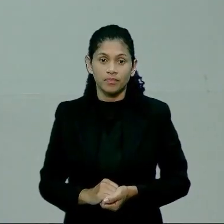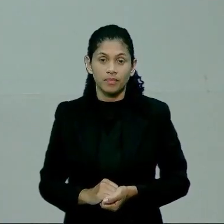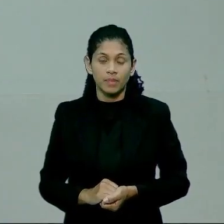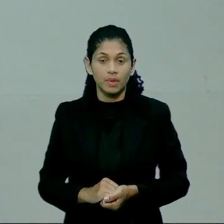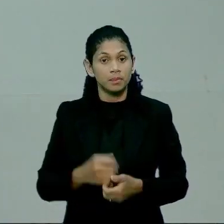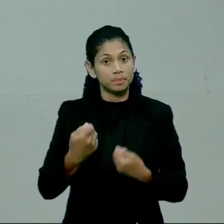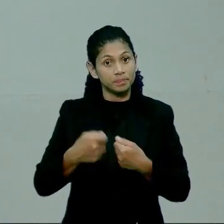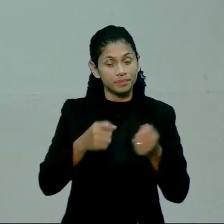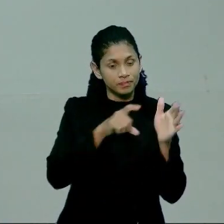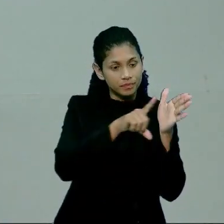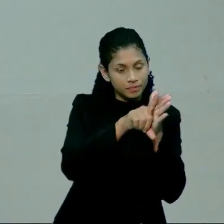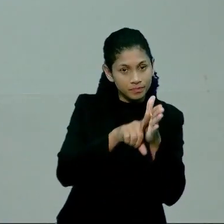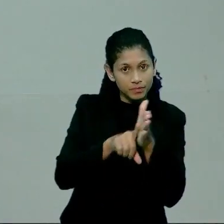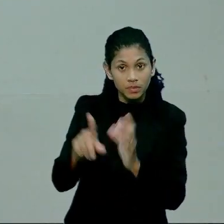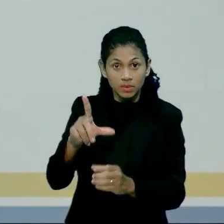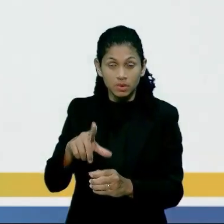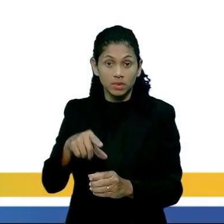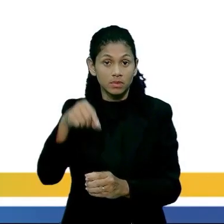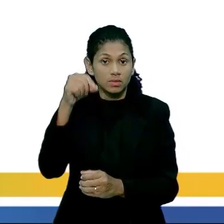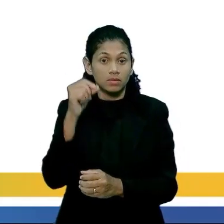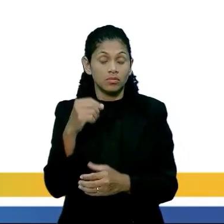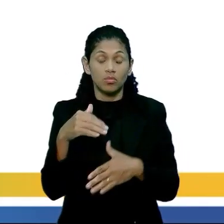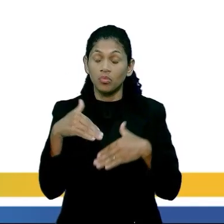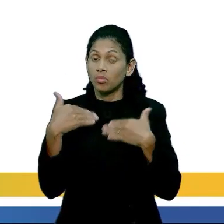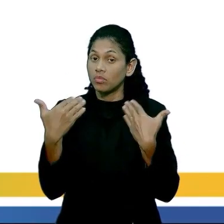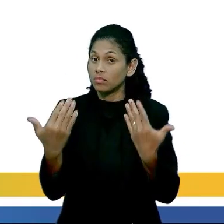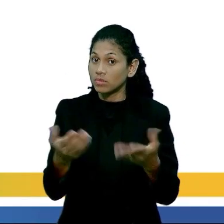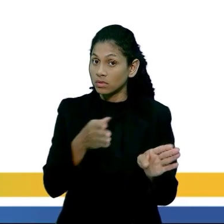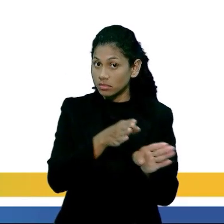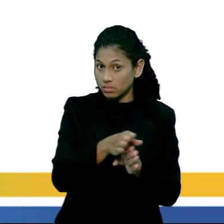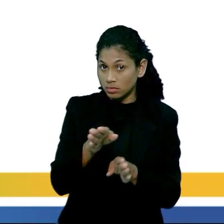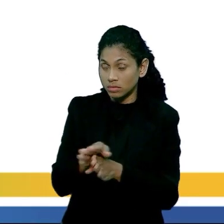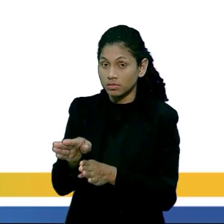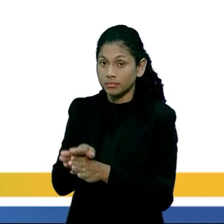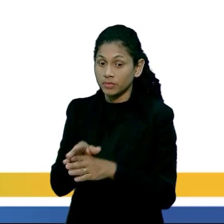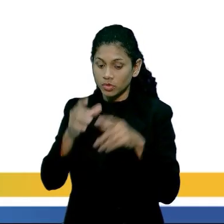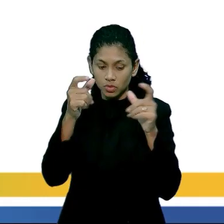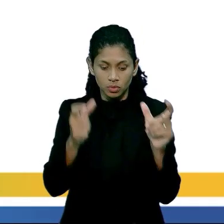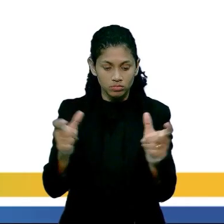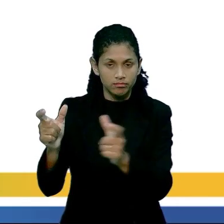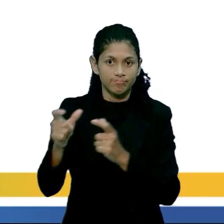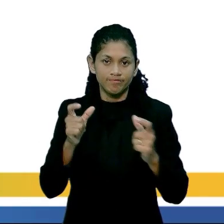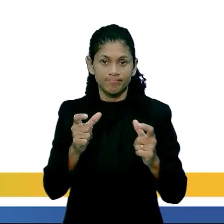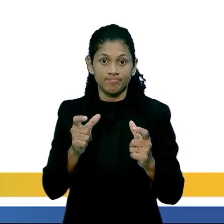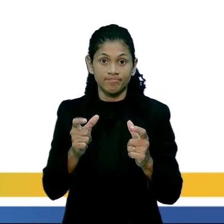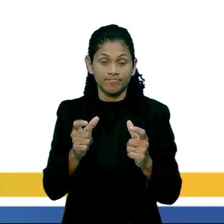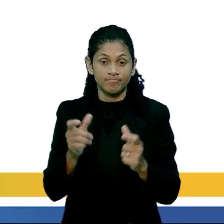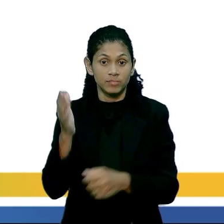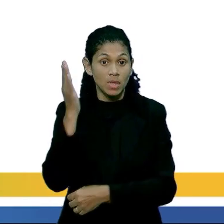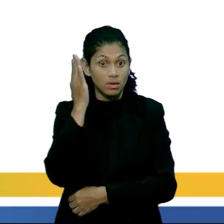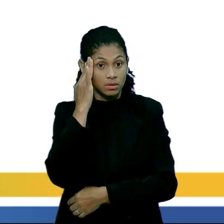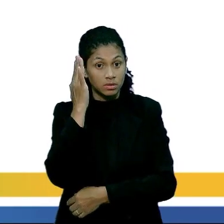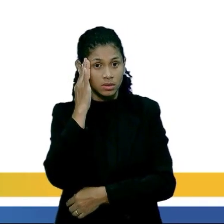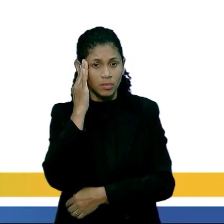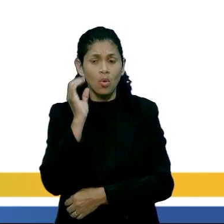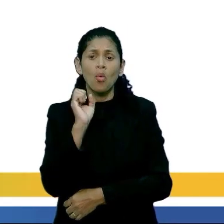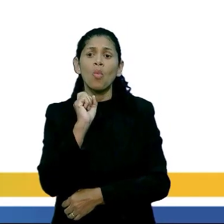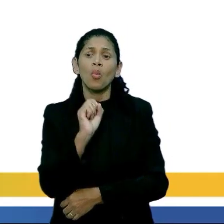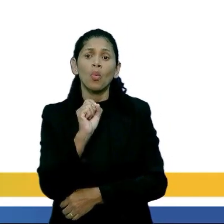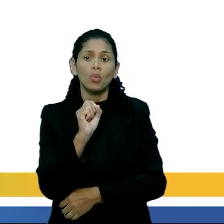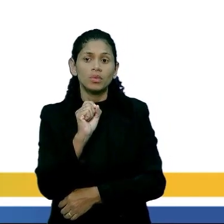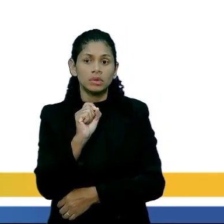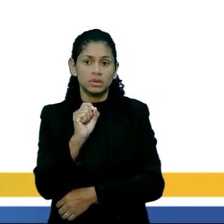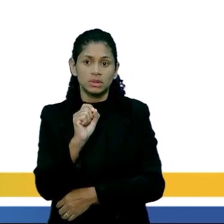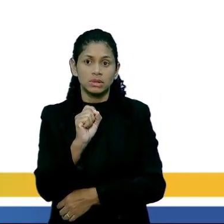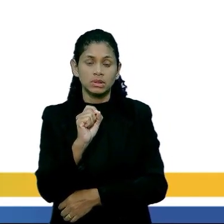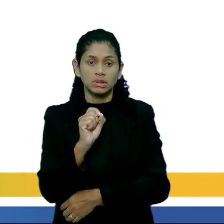gente tem que analisar as alternativas e ver qual é o direcionamento de como a gente se localizar. Porém, você só vai saber isso se você saber o que é o miocárdio, você